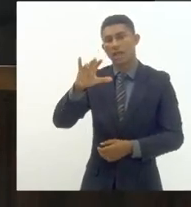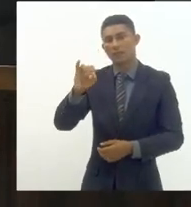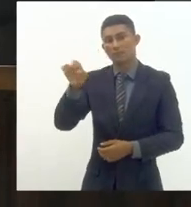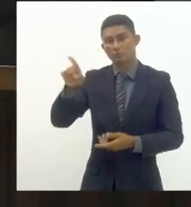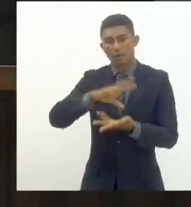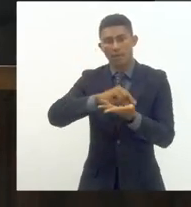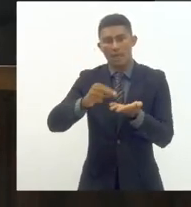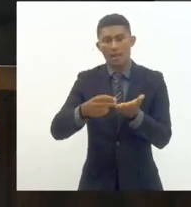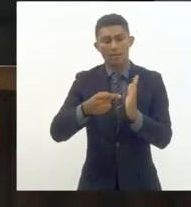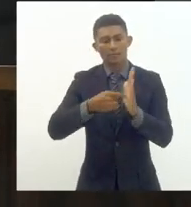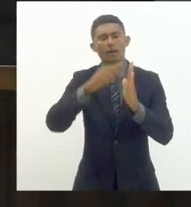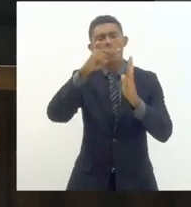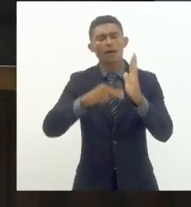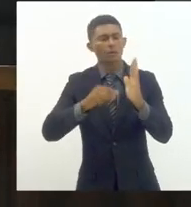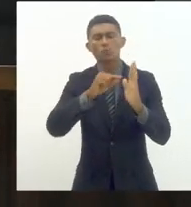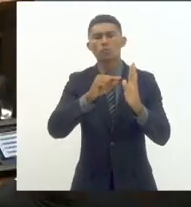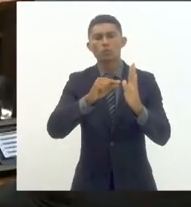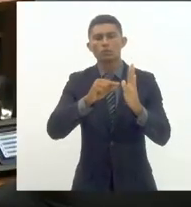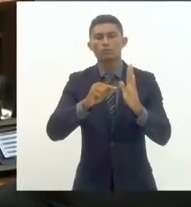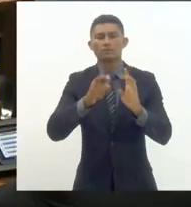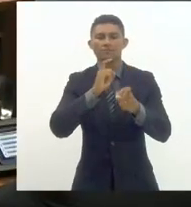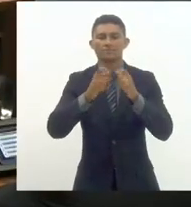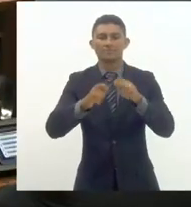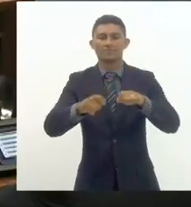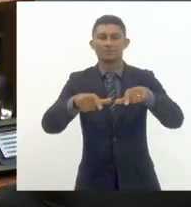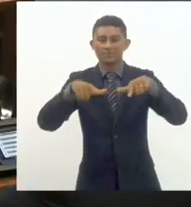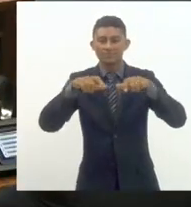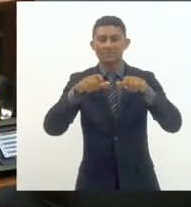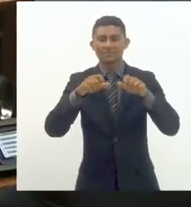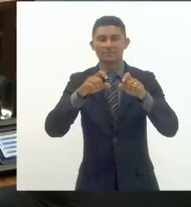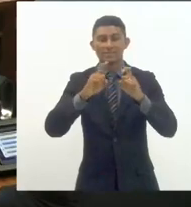leitura da ata da sessão anterior.